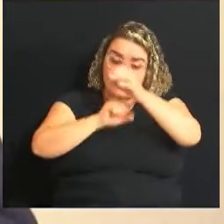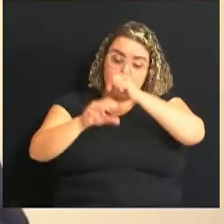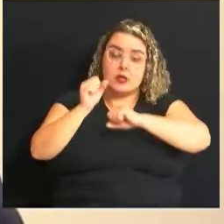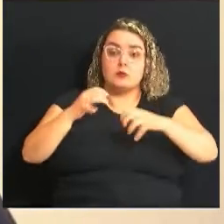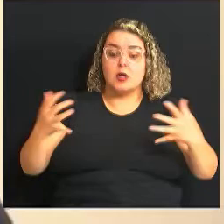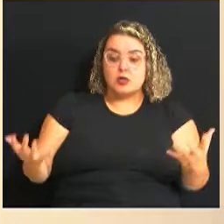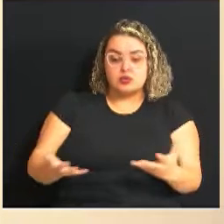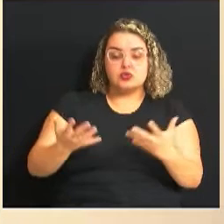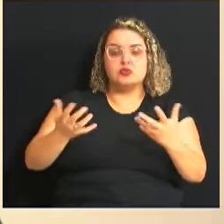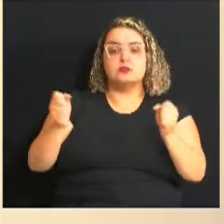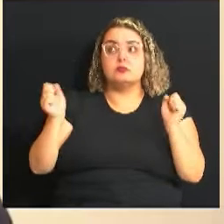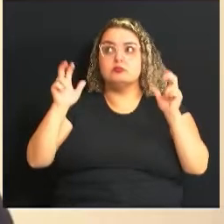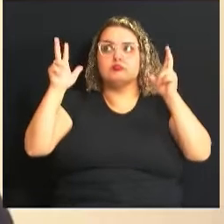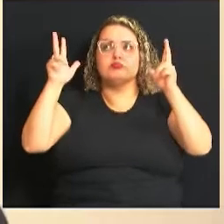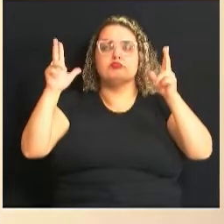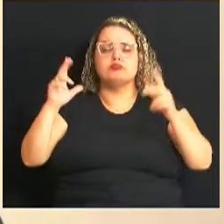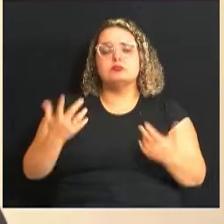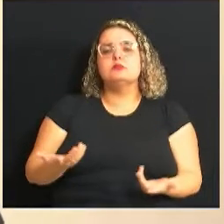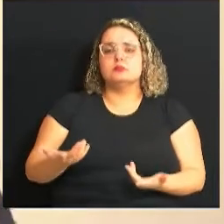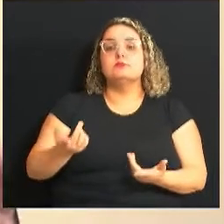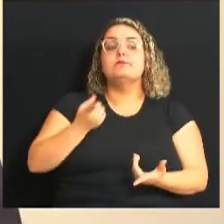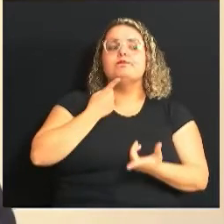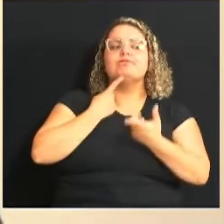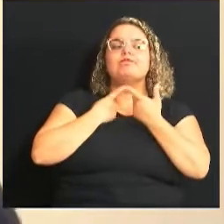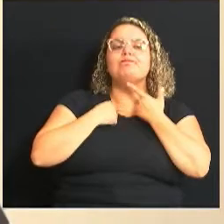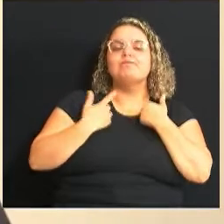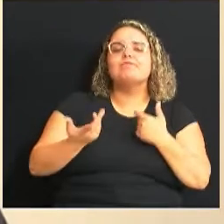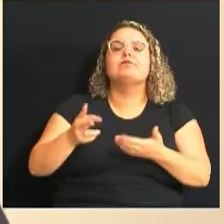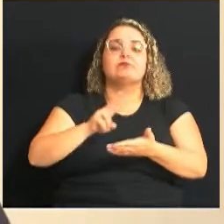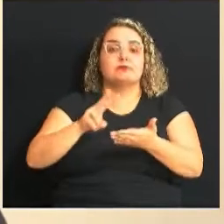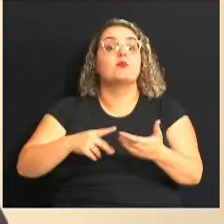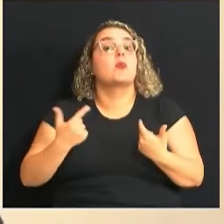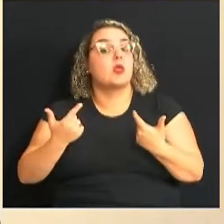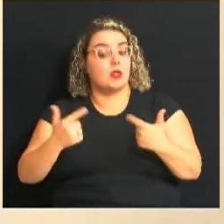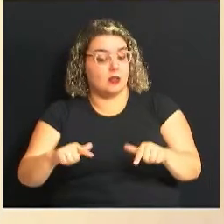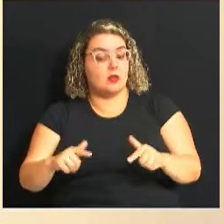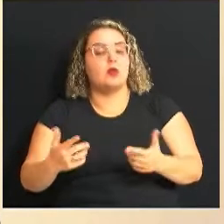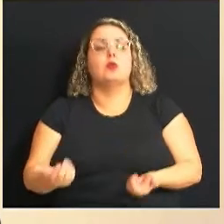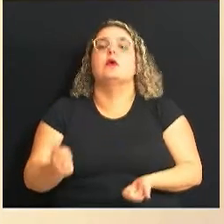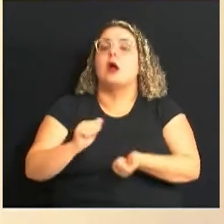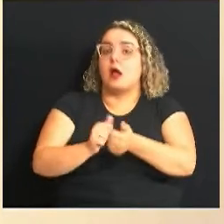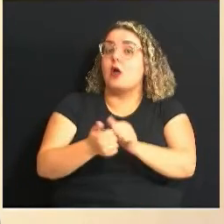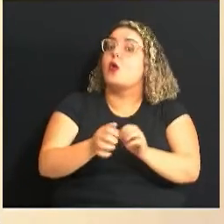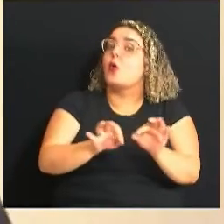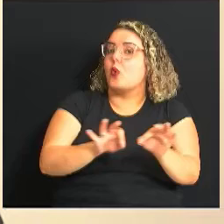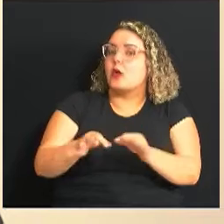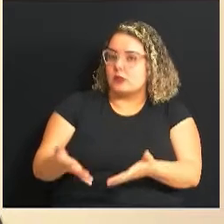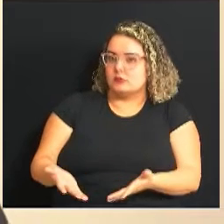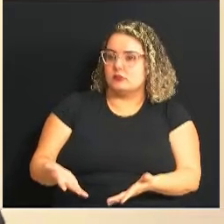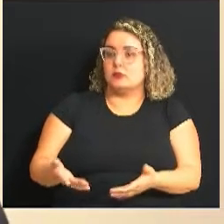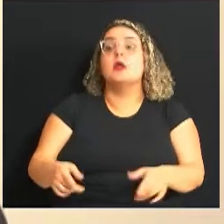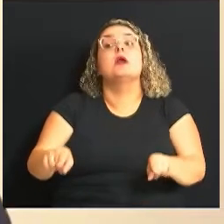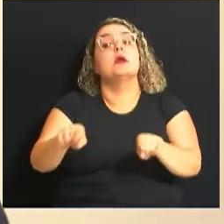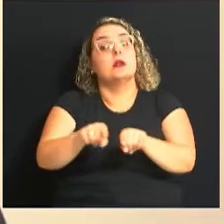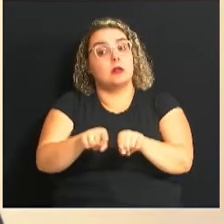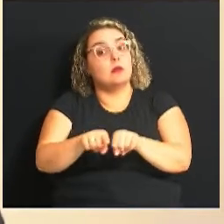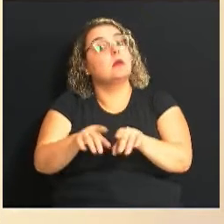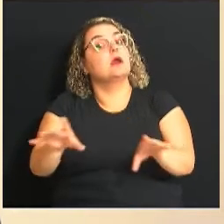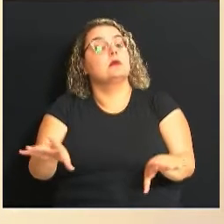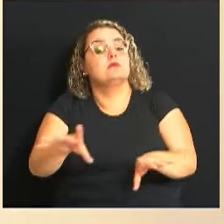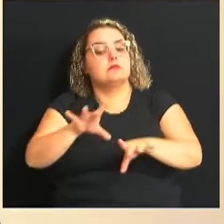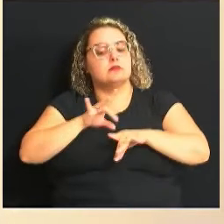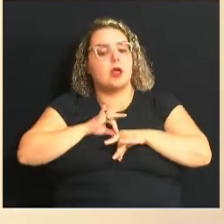estimular, despertar o gosto, depende também de você ter um ambiente adequadamente organizado. Além de que incorporar também